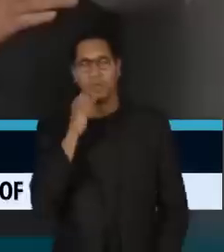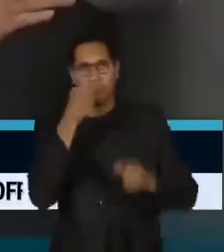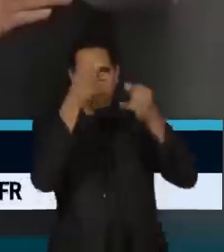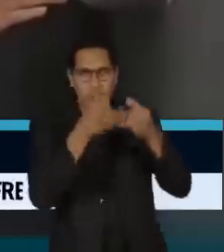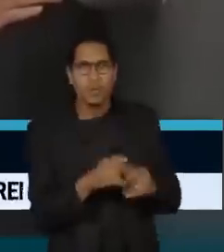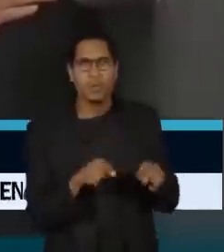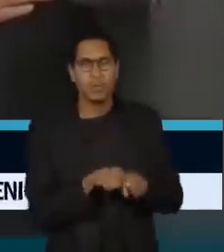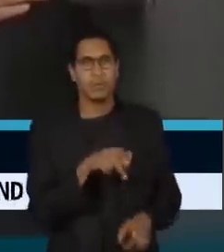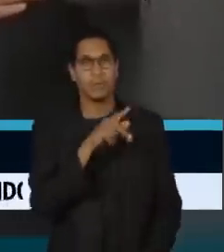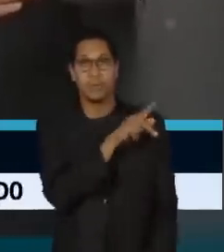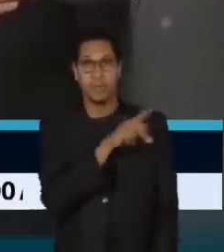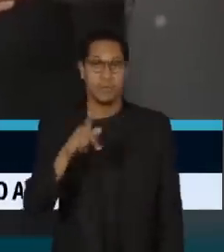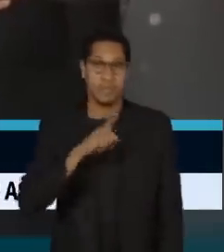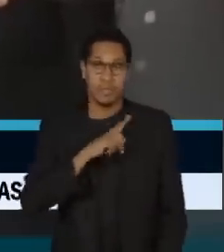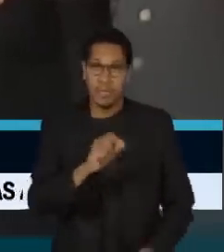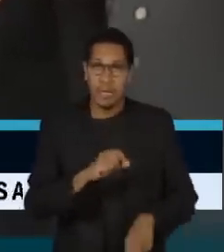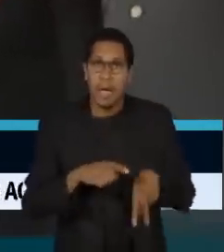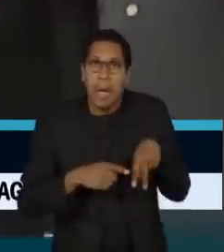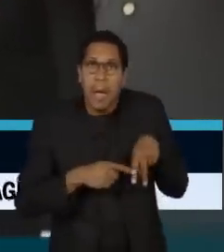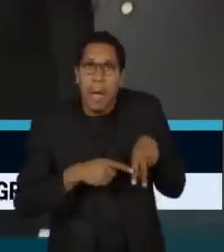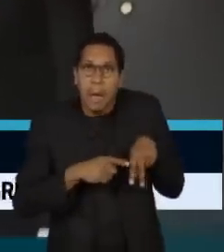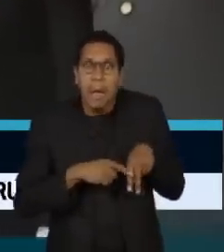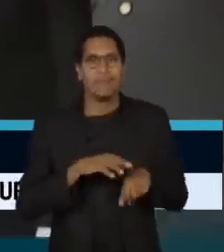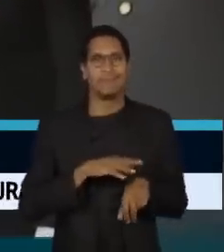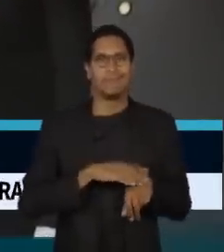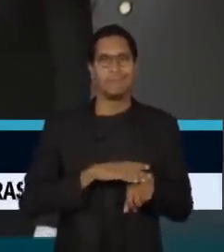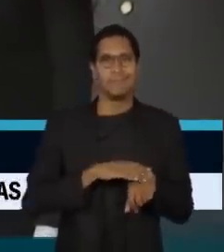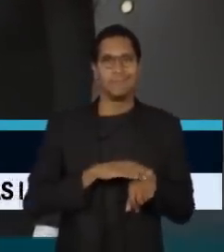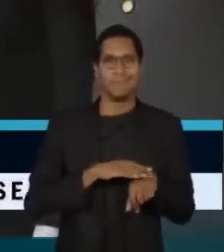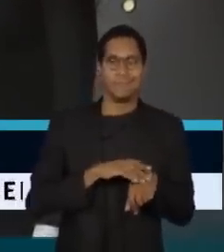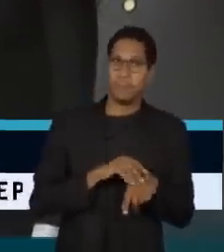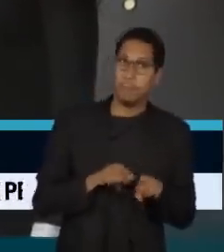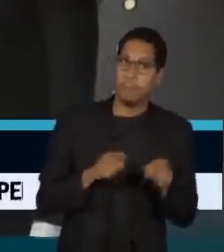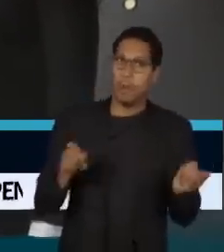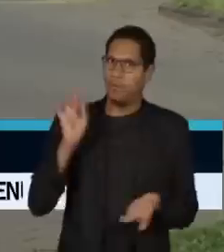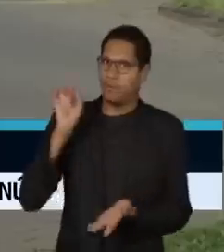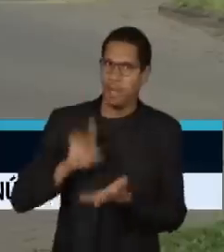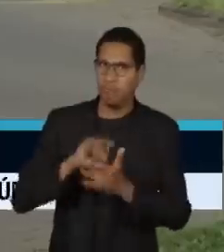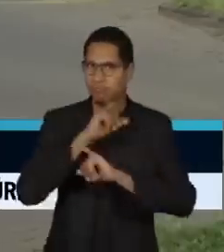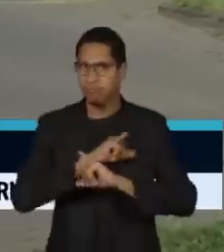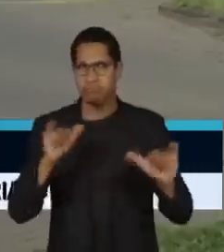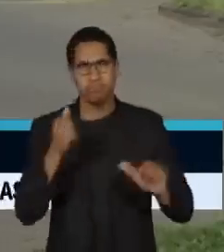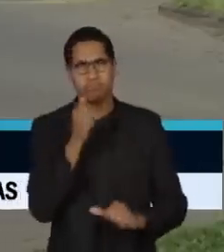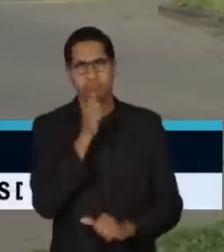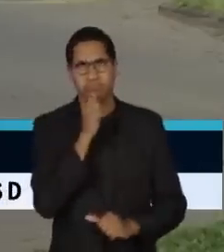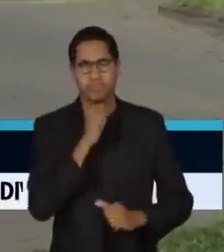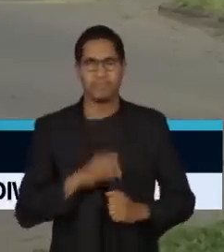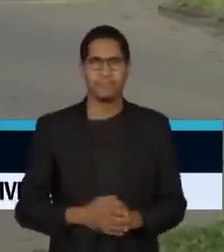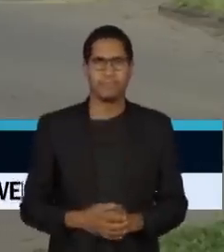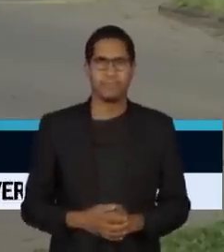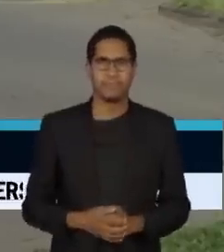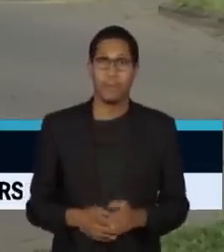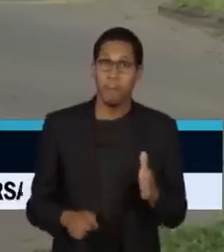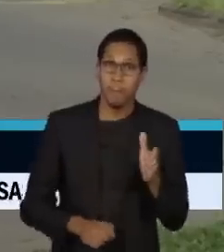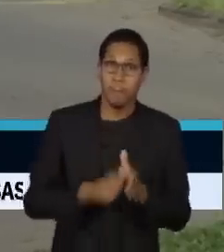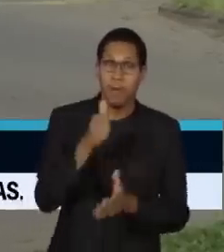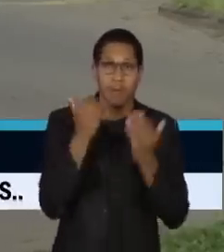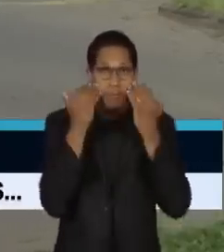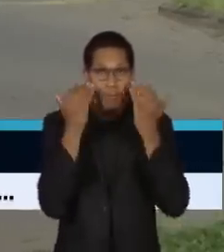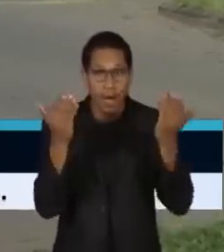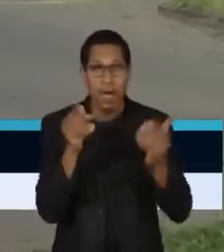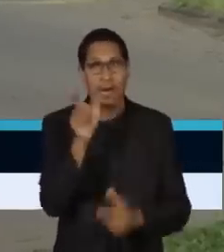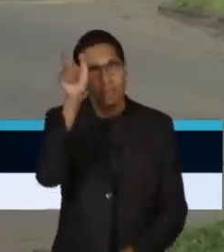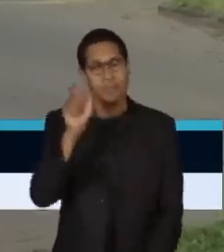infecção bacteriana nas pernas, mas não houve confirmação oficial do Palácio do Planalto. Essa foi a primeira aparição pública de